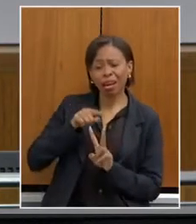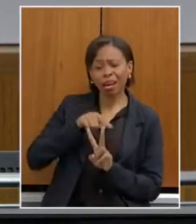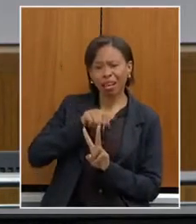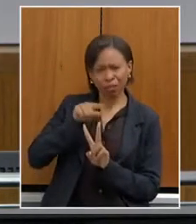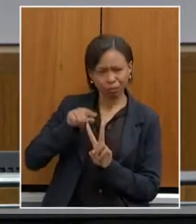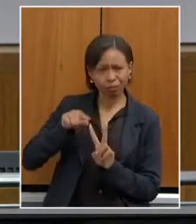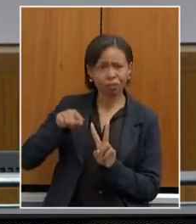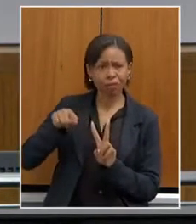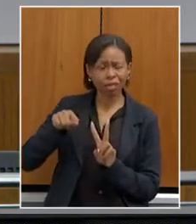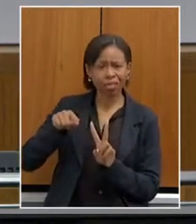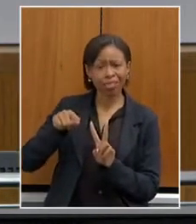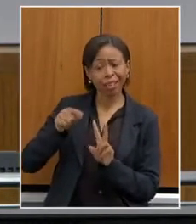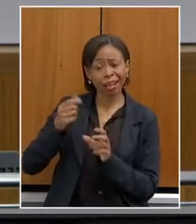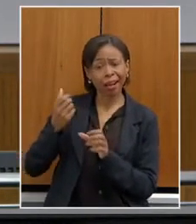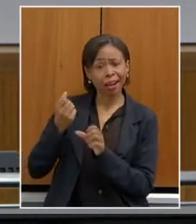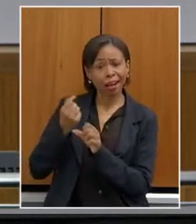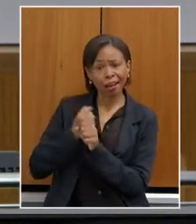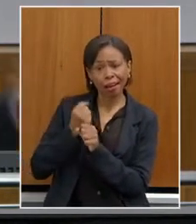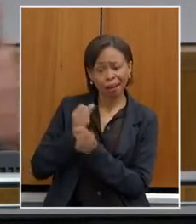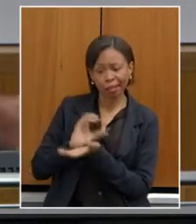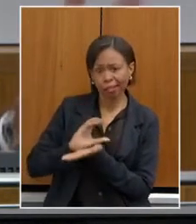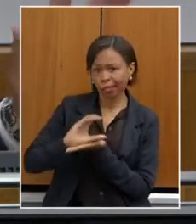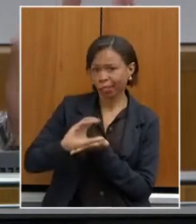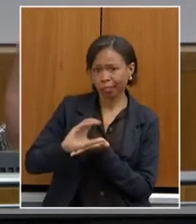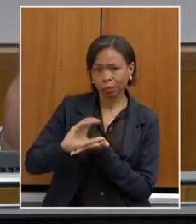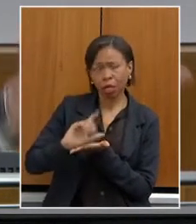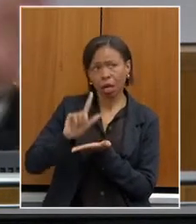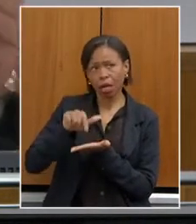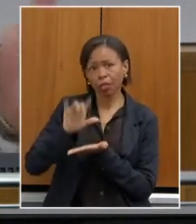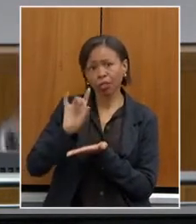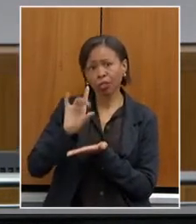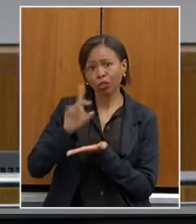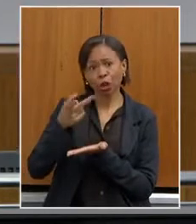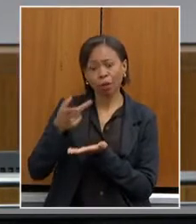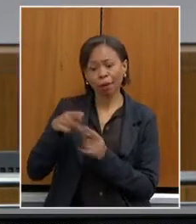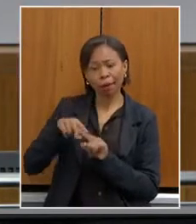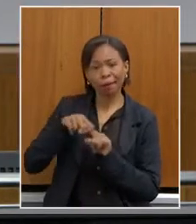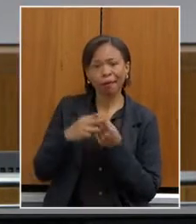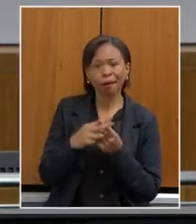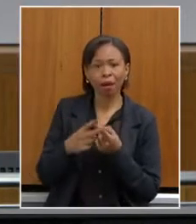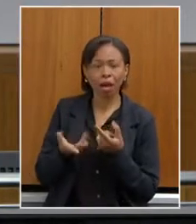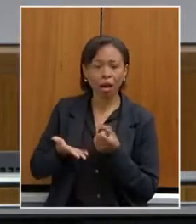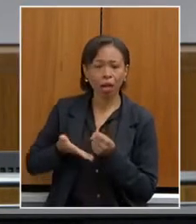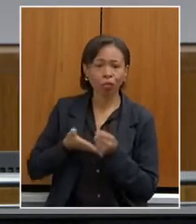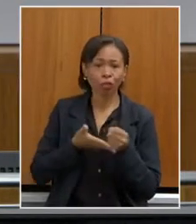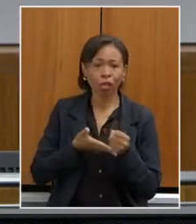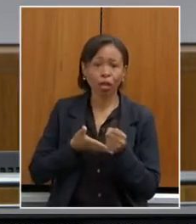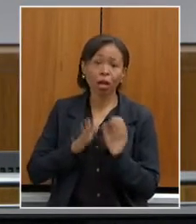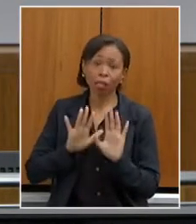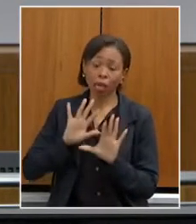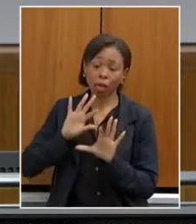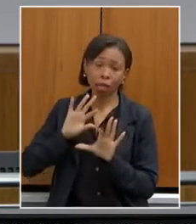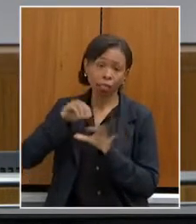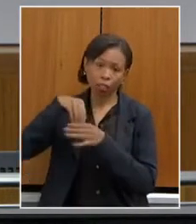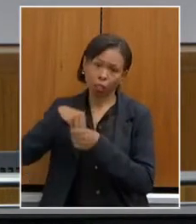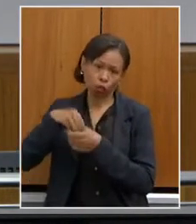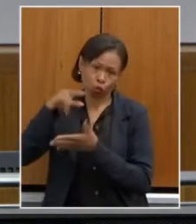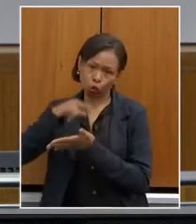reparatório dentro já vai ter esse investimento por isso que ele não está na discussão da Assembleia ele é